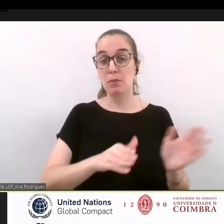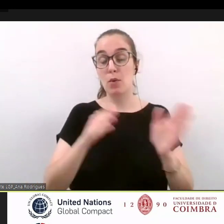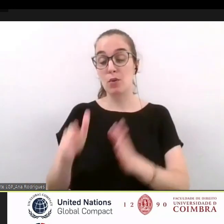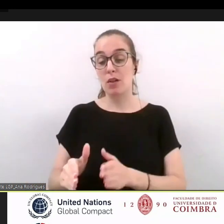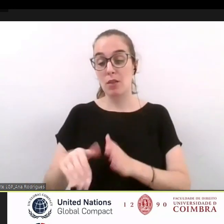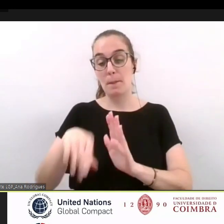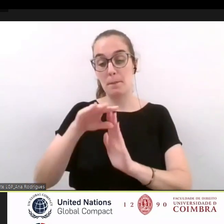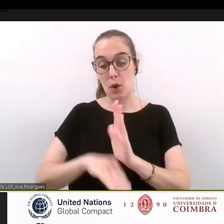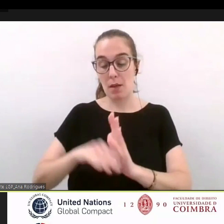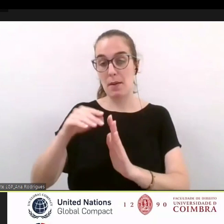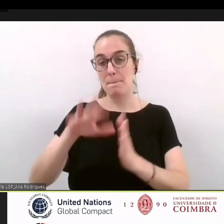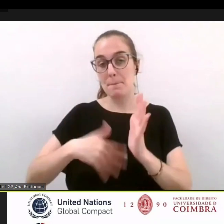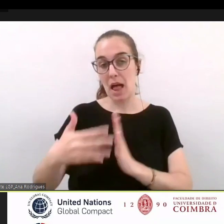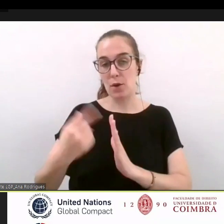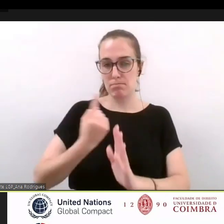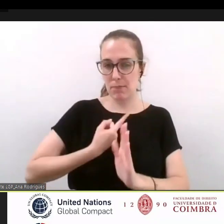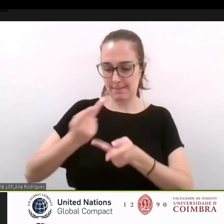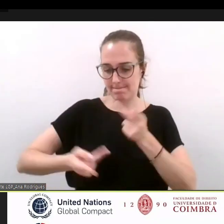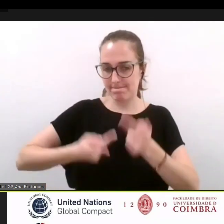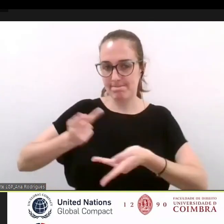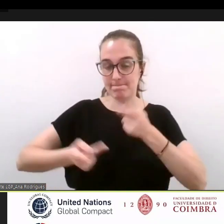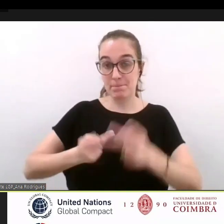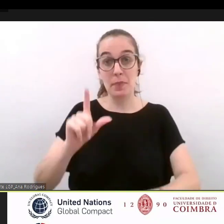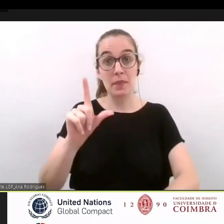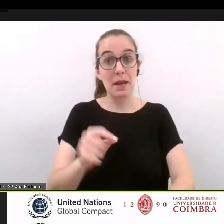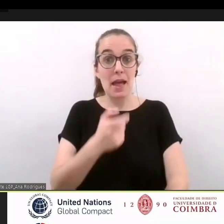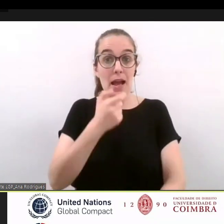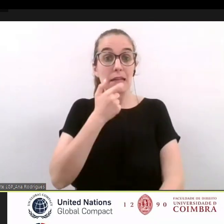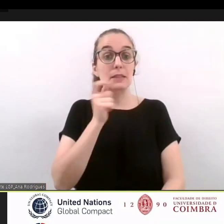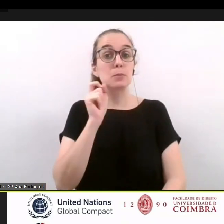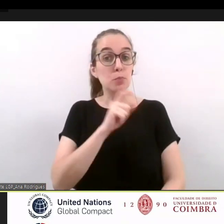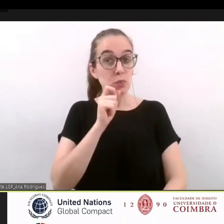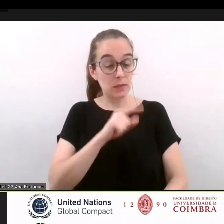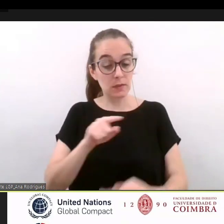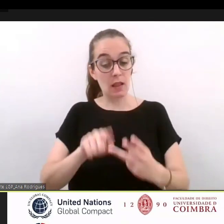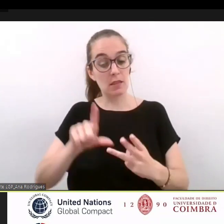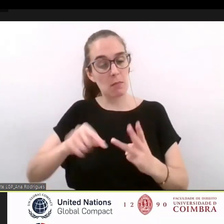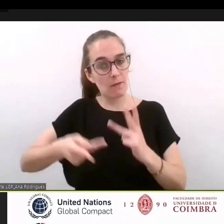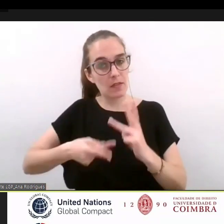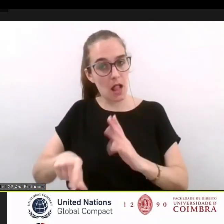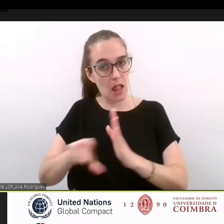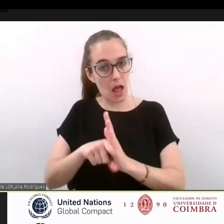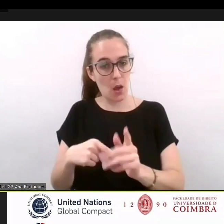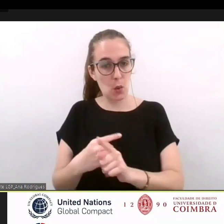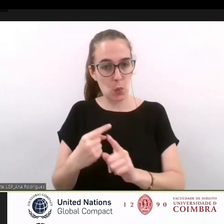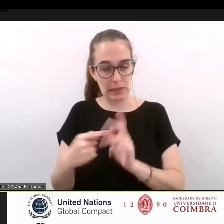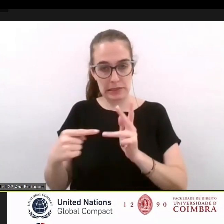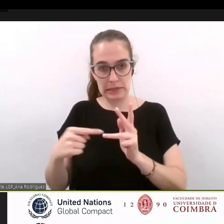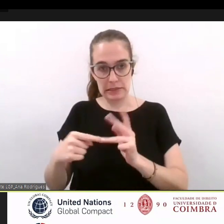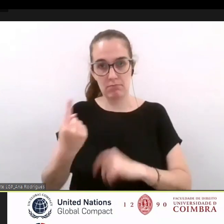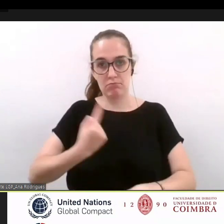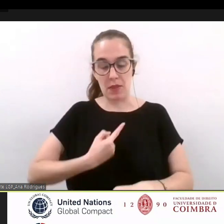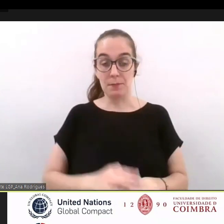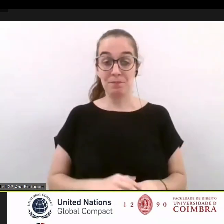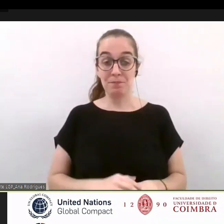e programas e também, sendo possível, das próprias medidas legislativas. Portanto, são estes instrumentos